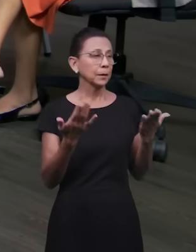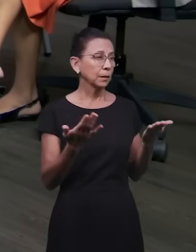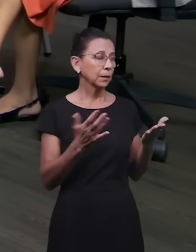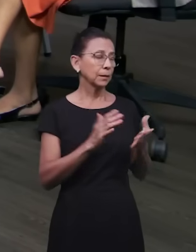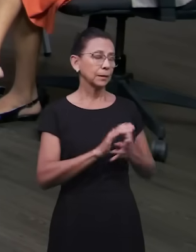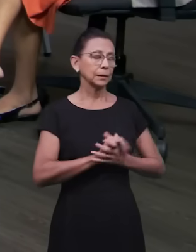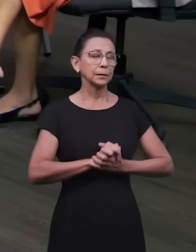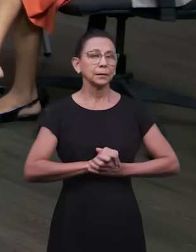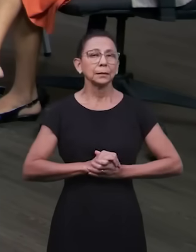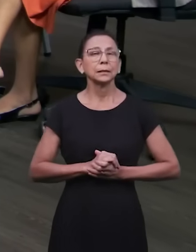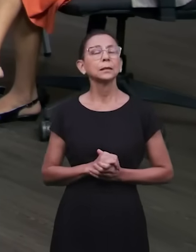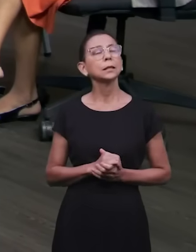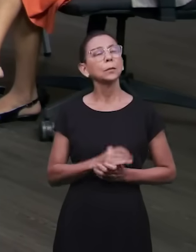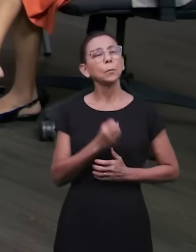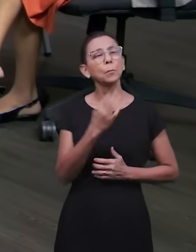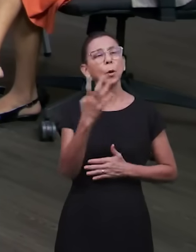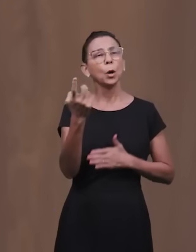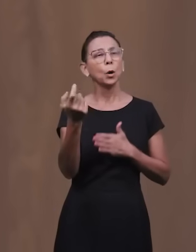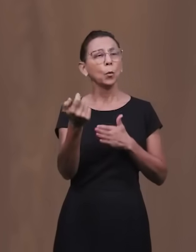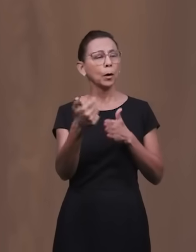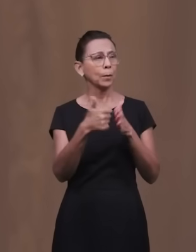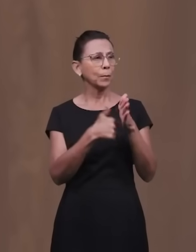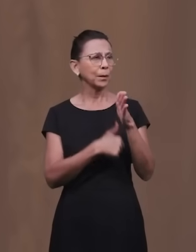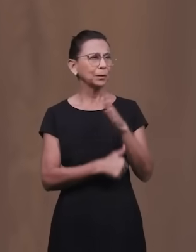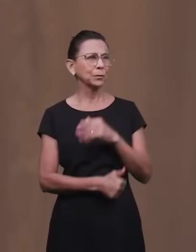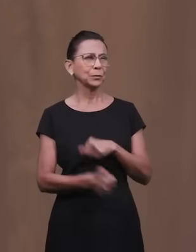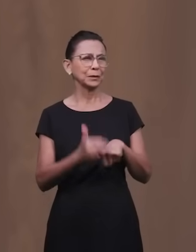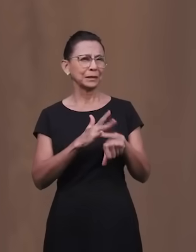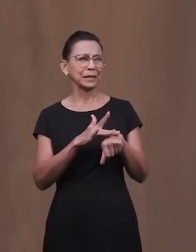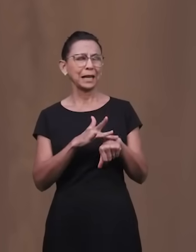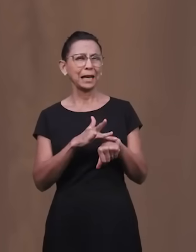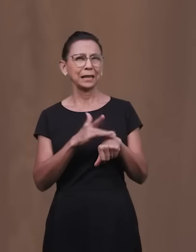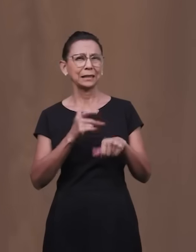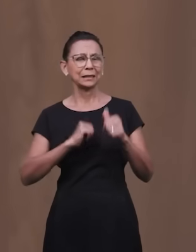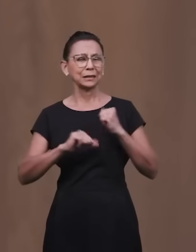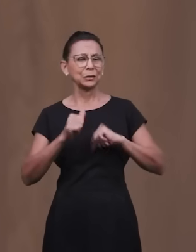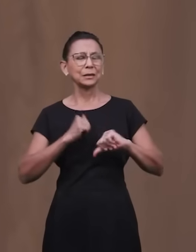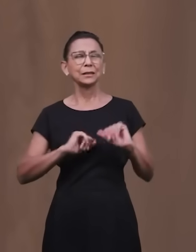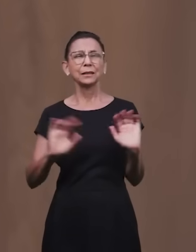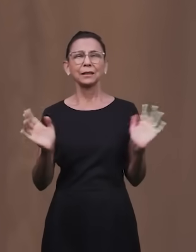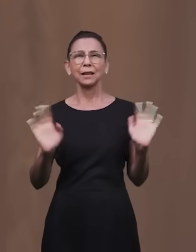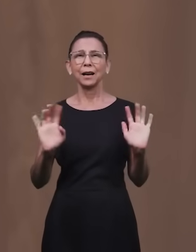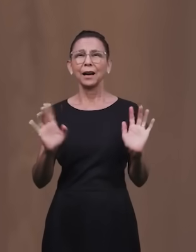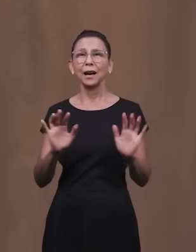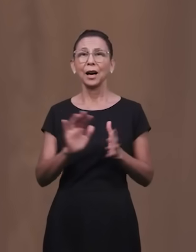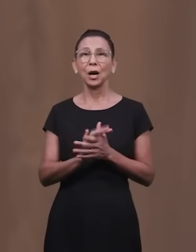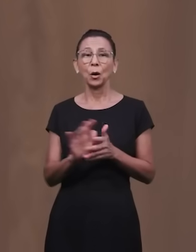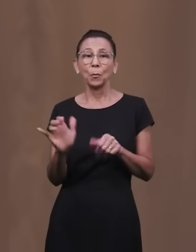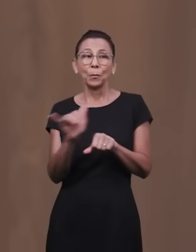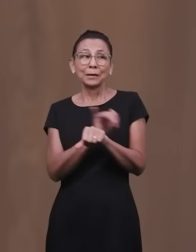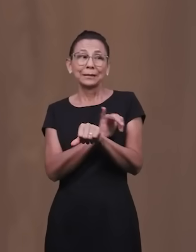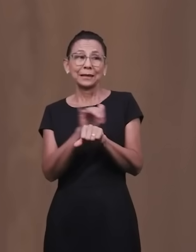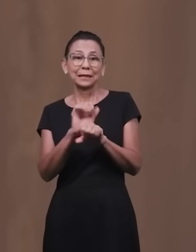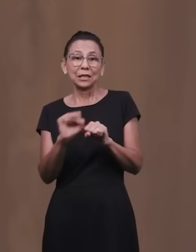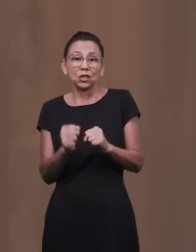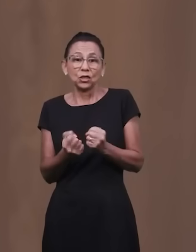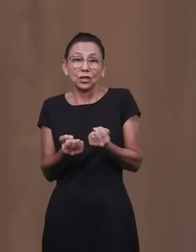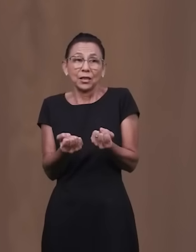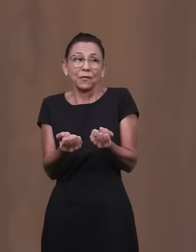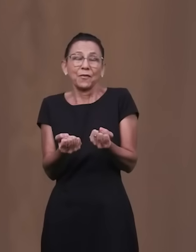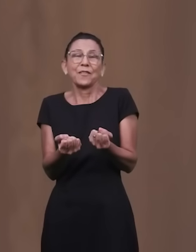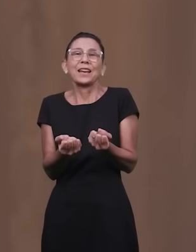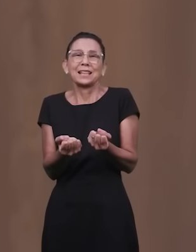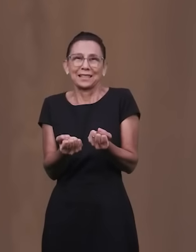Então, Vivi, excelente pergunta, e ansiedade não é doença. Ansiedade é uma estratégia de defesa